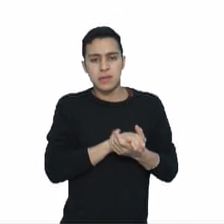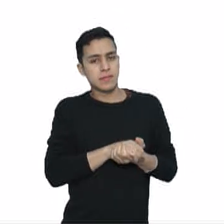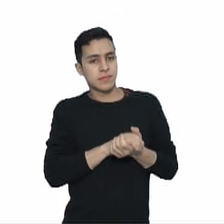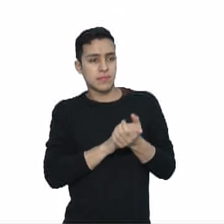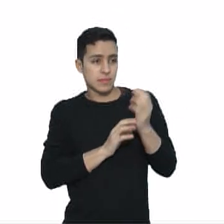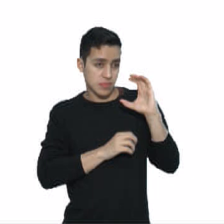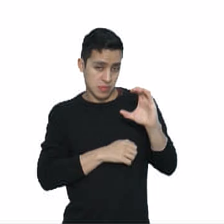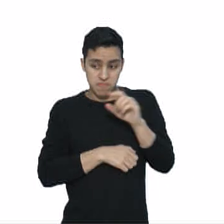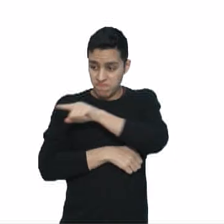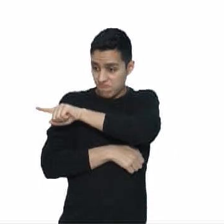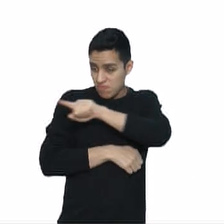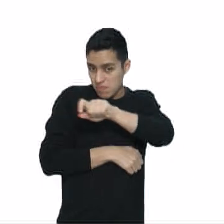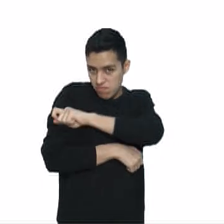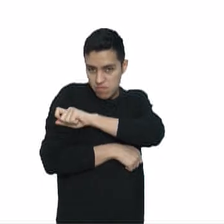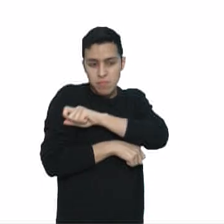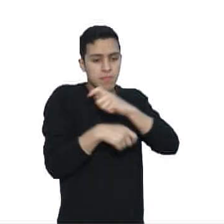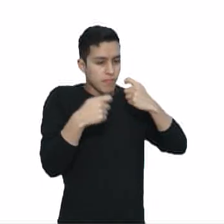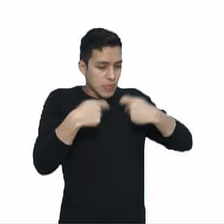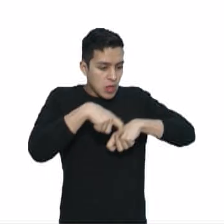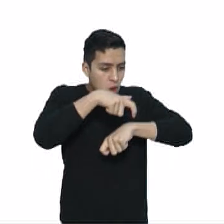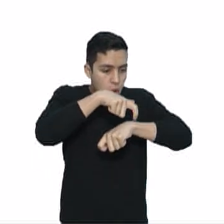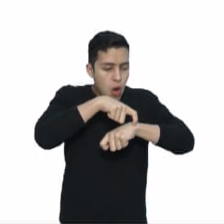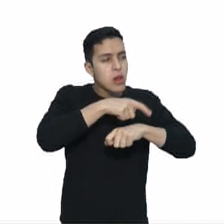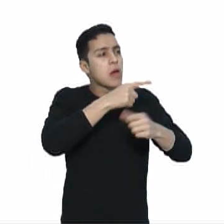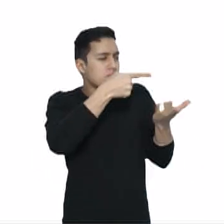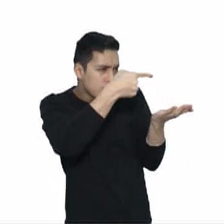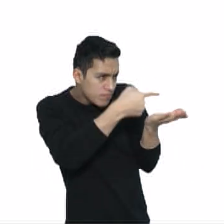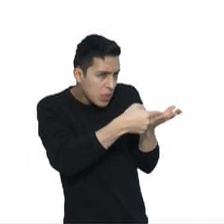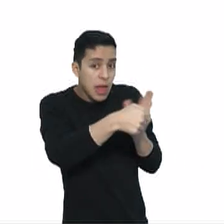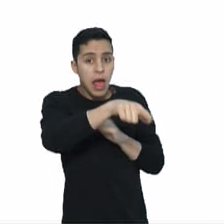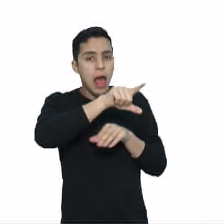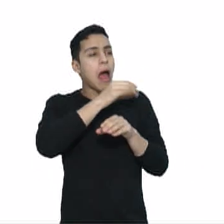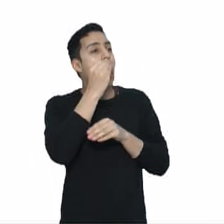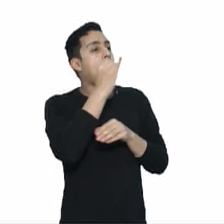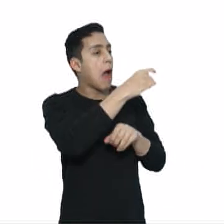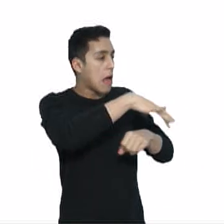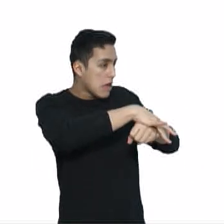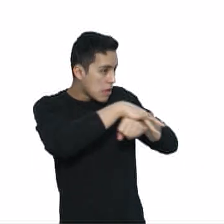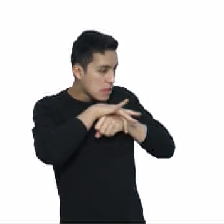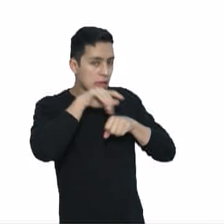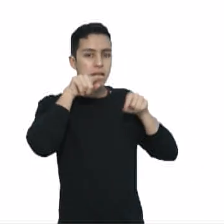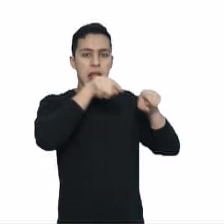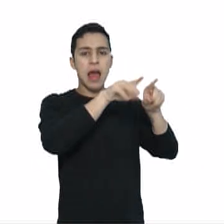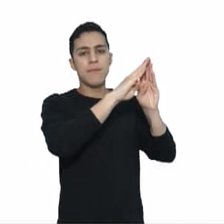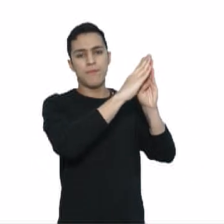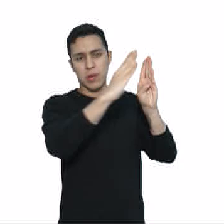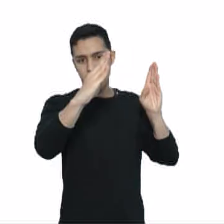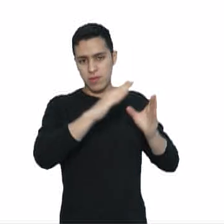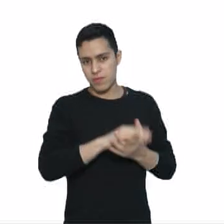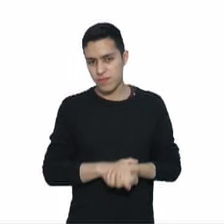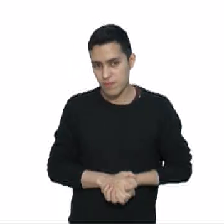O aluno deve reservar seu horário com antecedência na biblioteca.